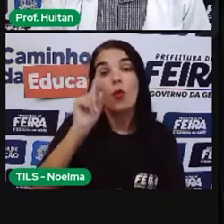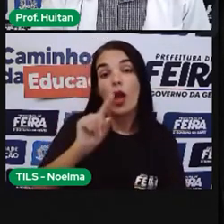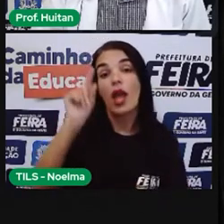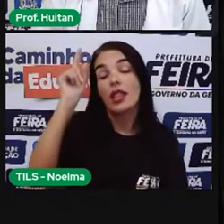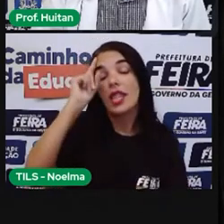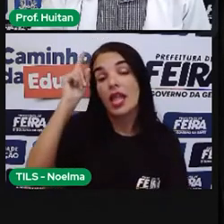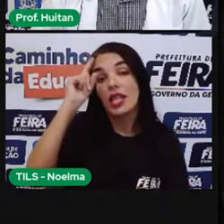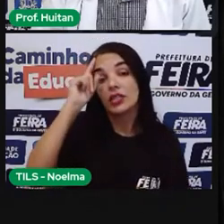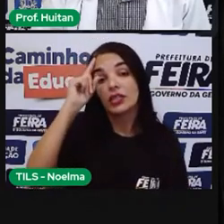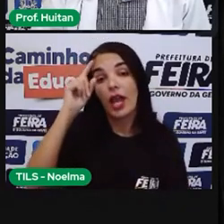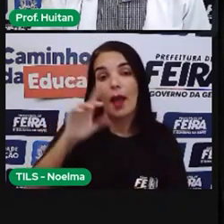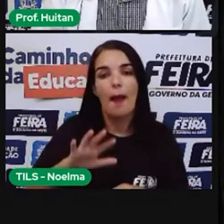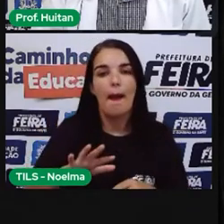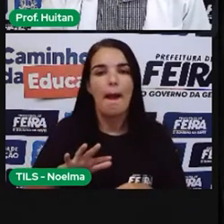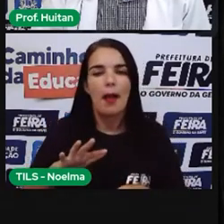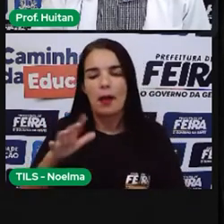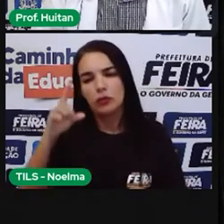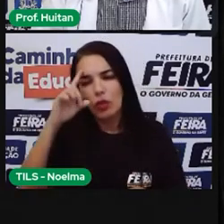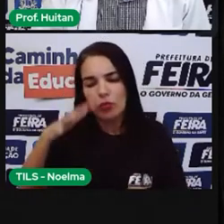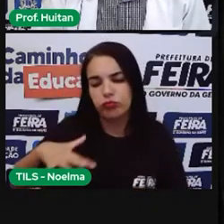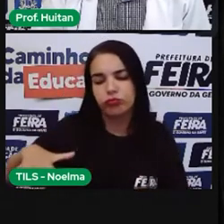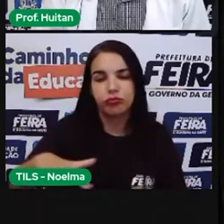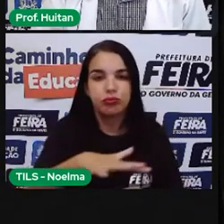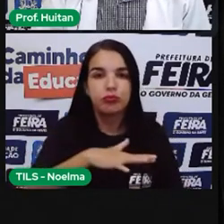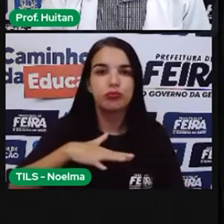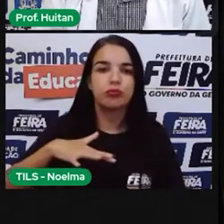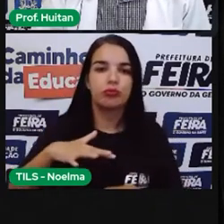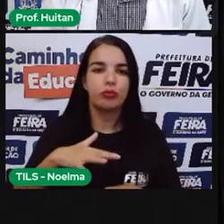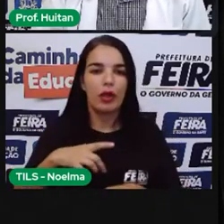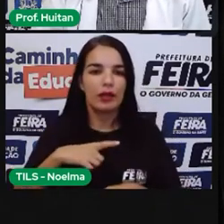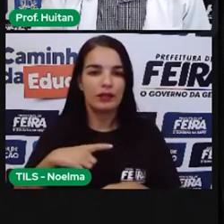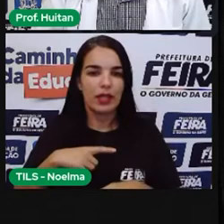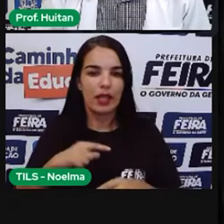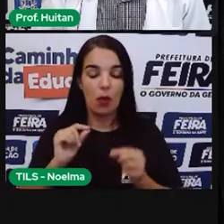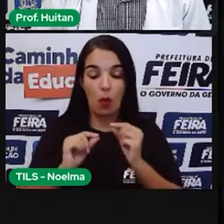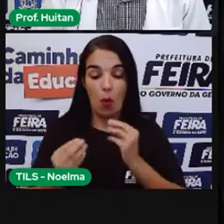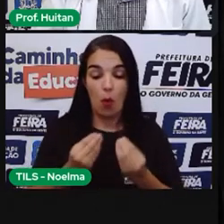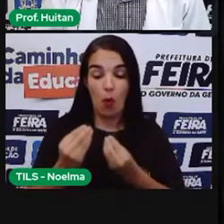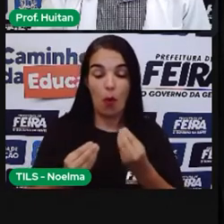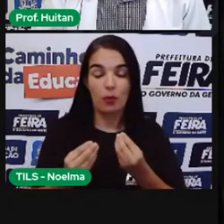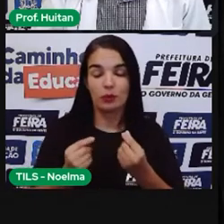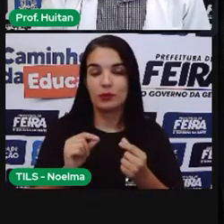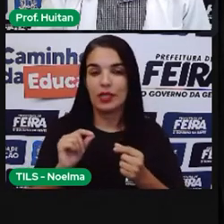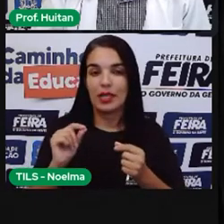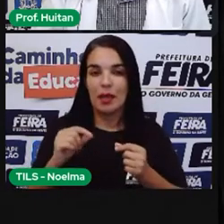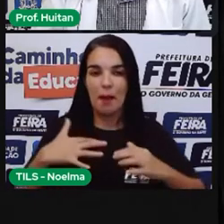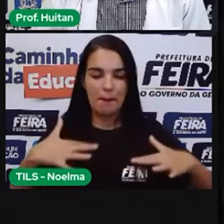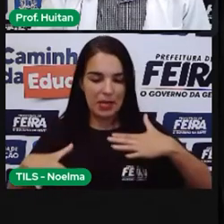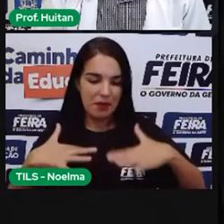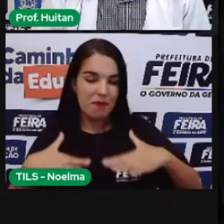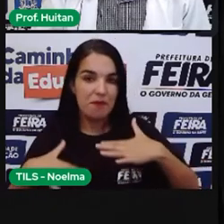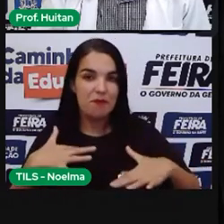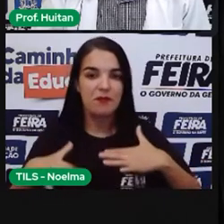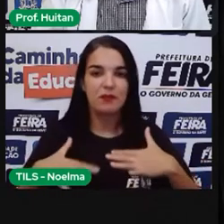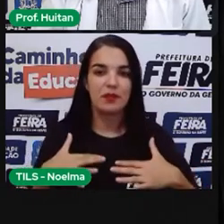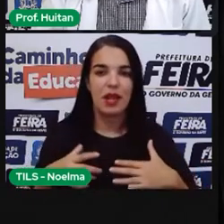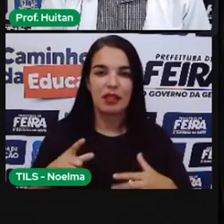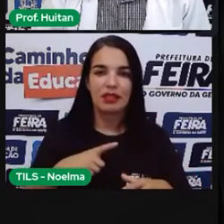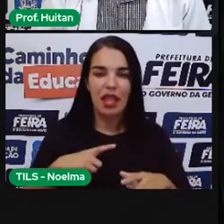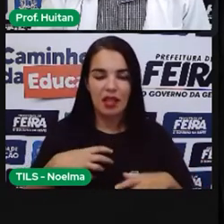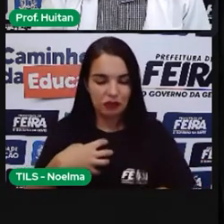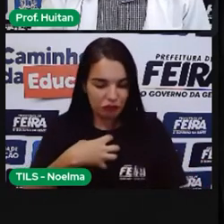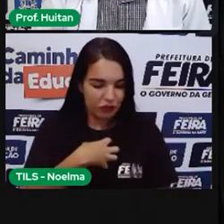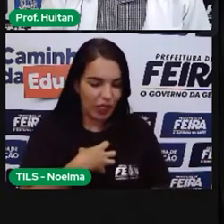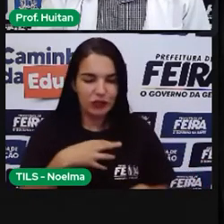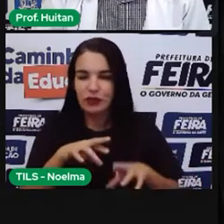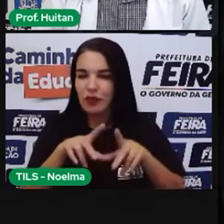do público em geral é a música do dia a dia. Manifesta-se através de vários estilos bem diferentes uns dos